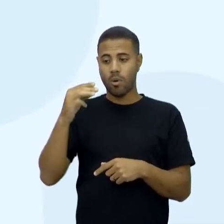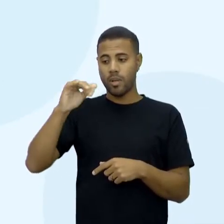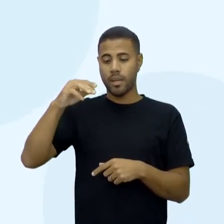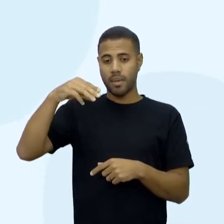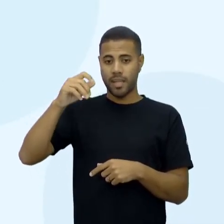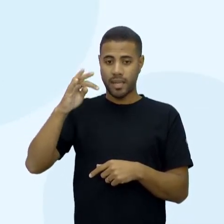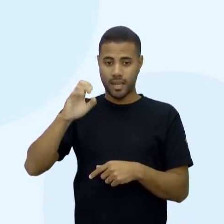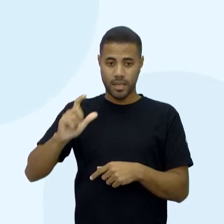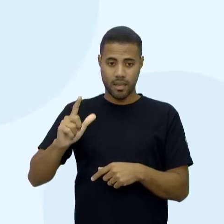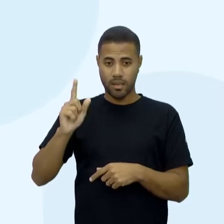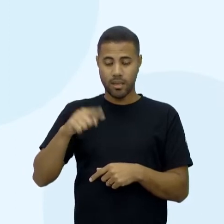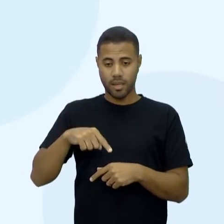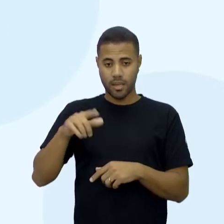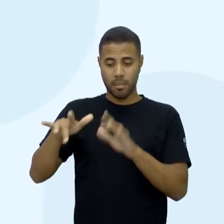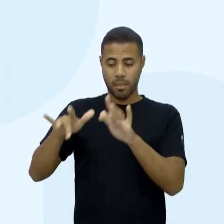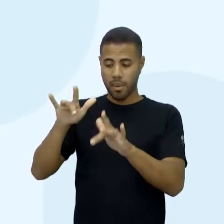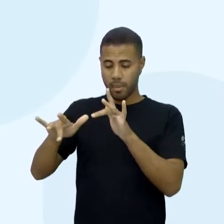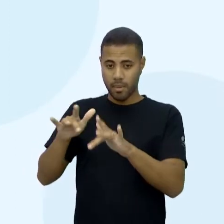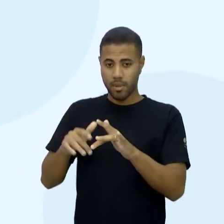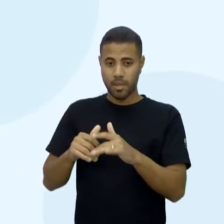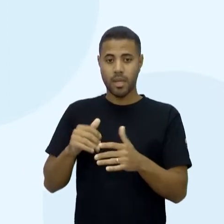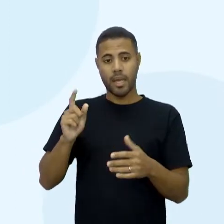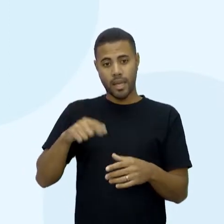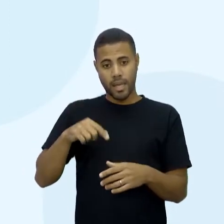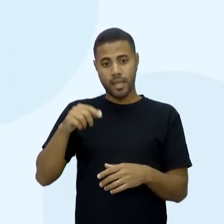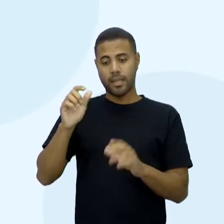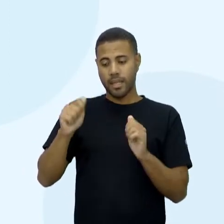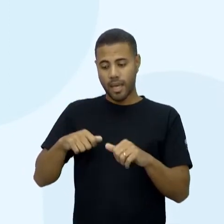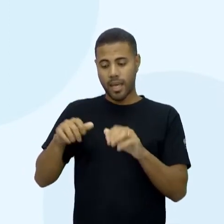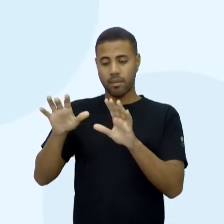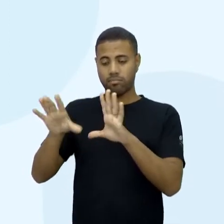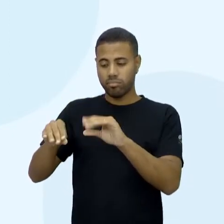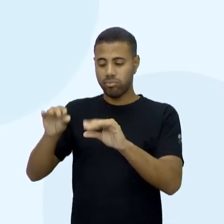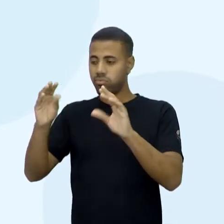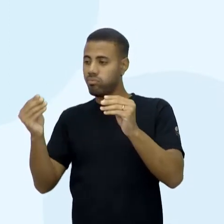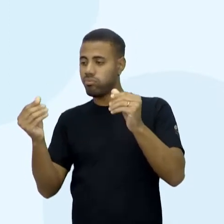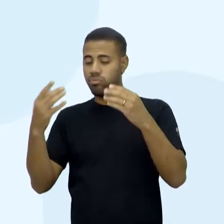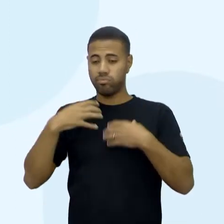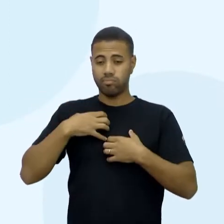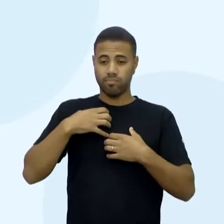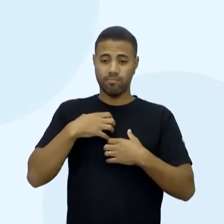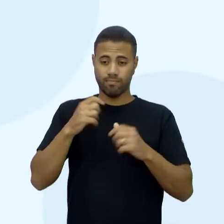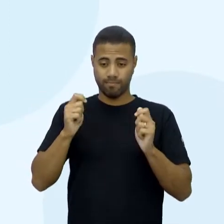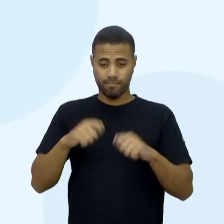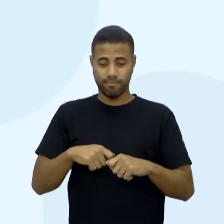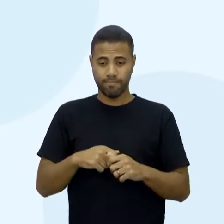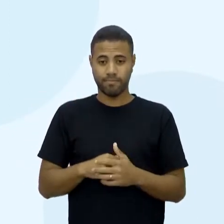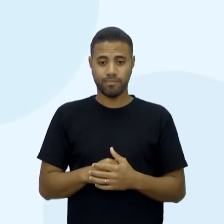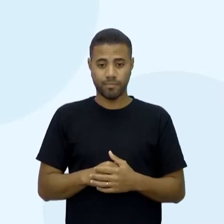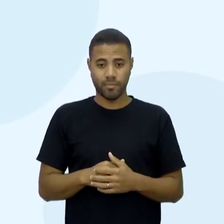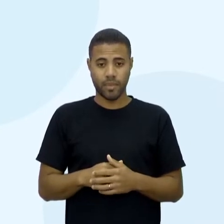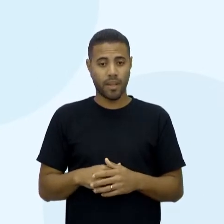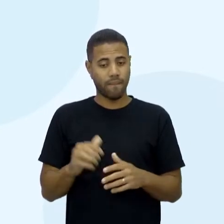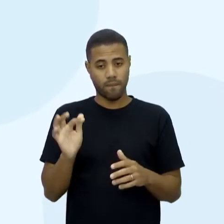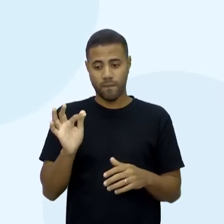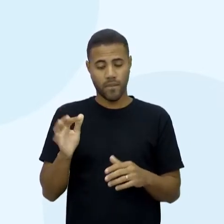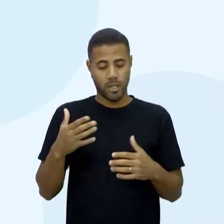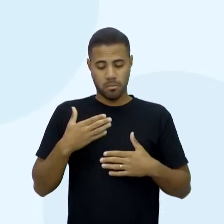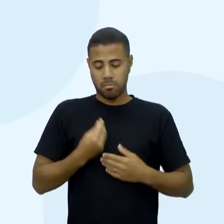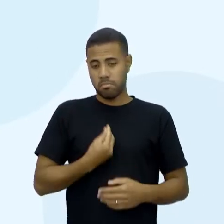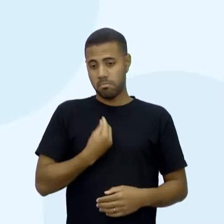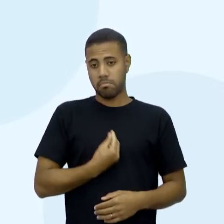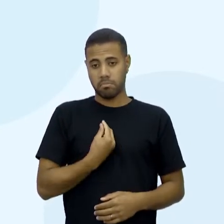É um patrimônio material ou tangível, né? é um material físico, né? A gente